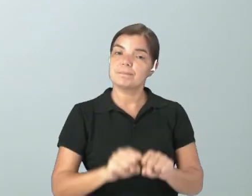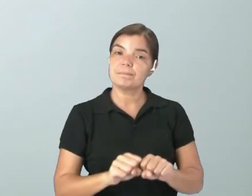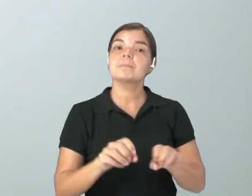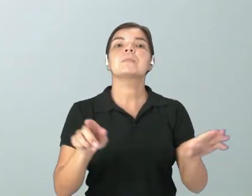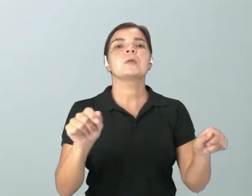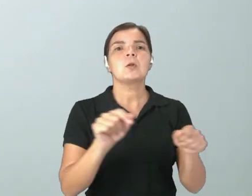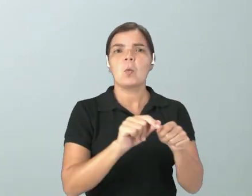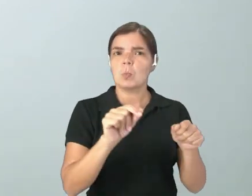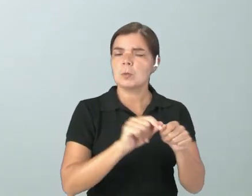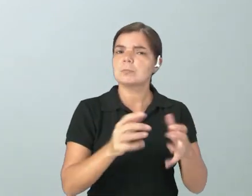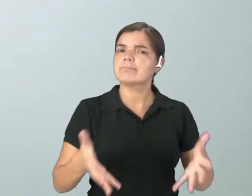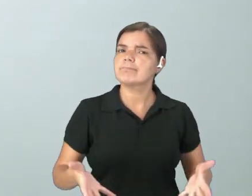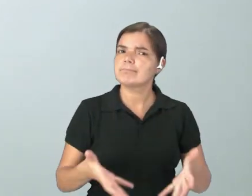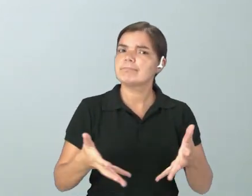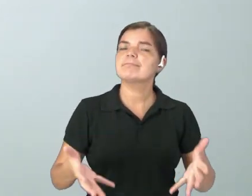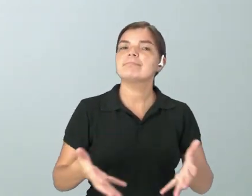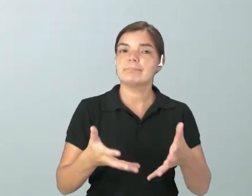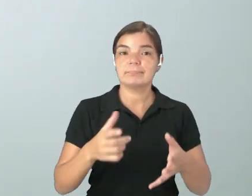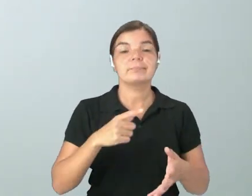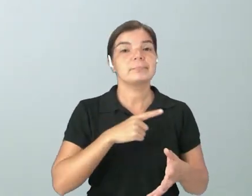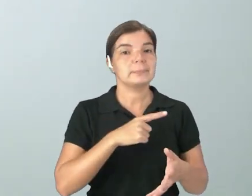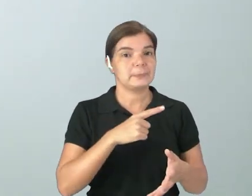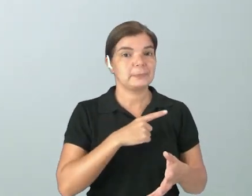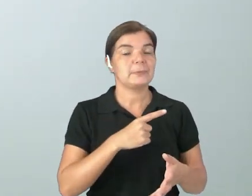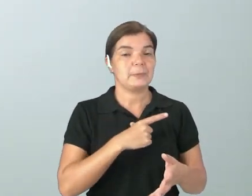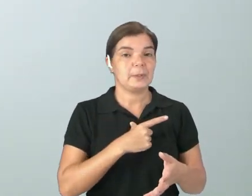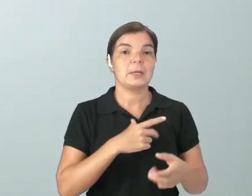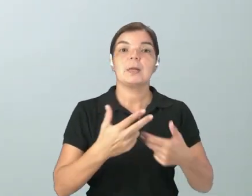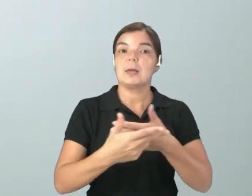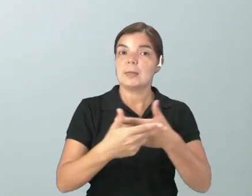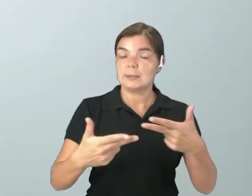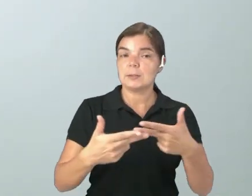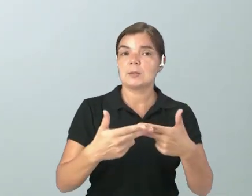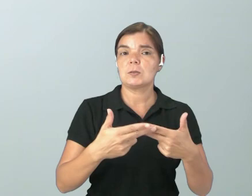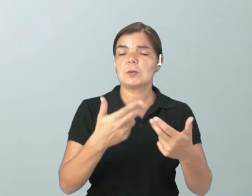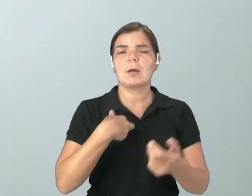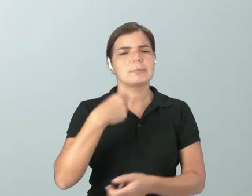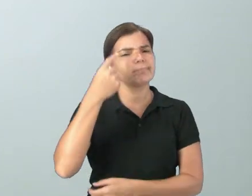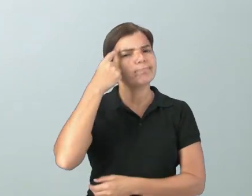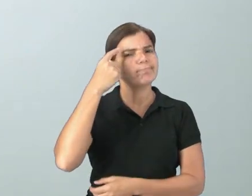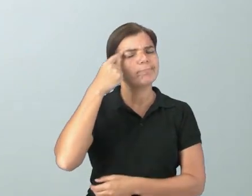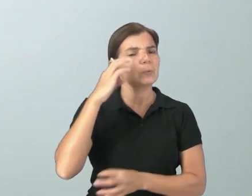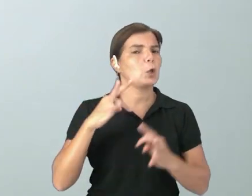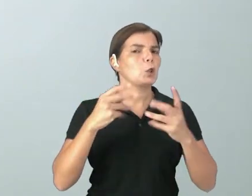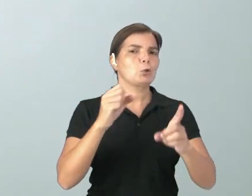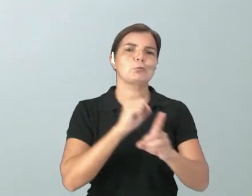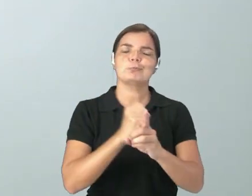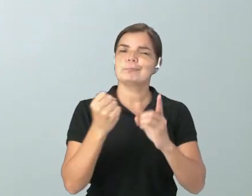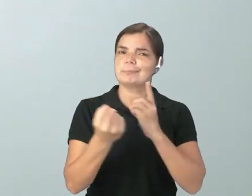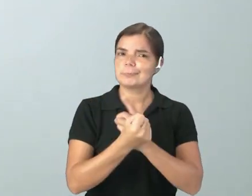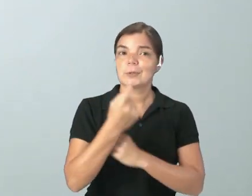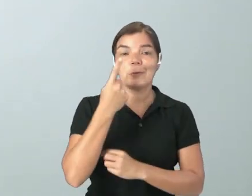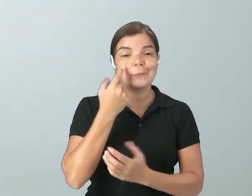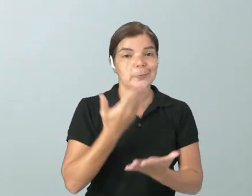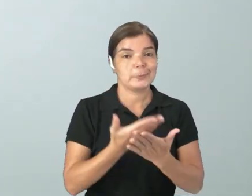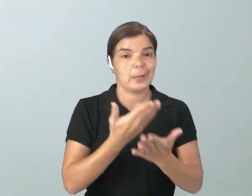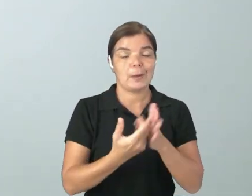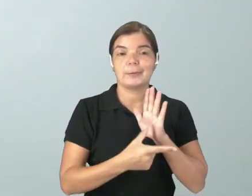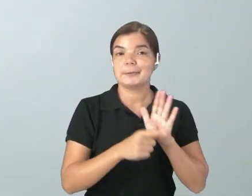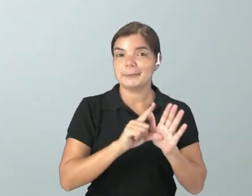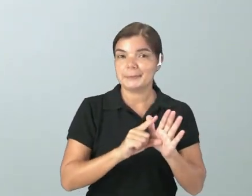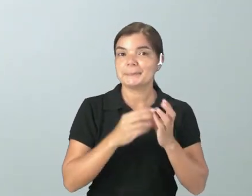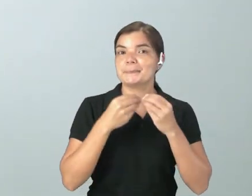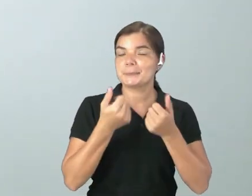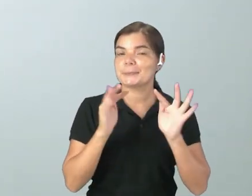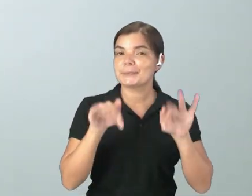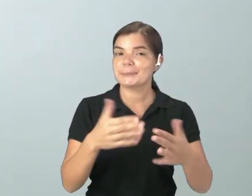vai estimular isso, ele vai desencadear esses fatores que acabam refletindo em toda a sociedade, como a gente também já viu na aula anterior. Tá bom? A gente encerra a